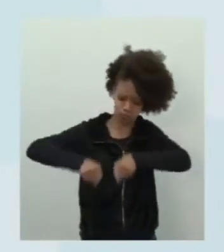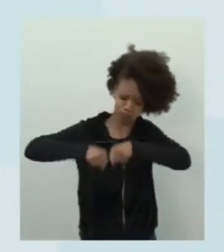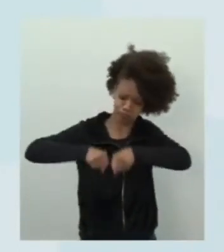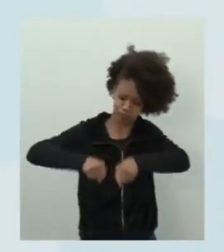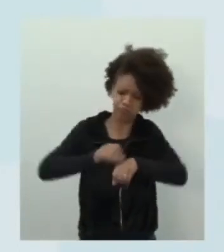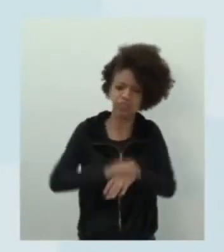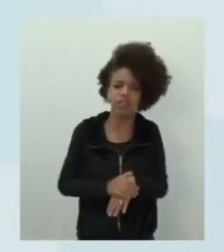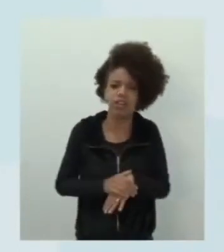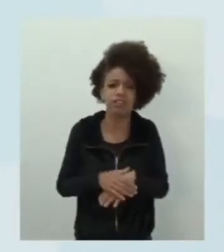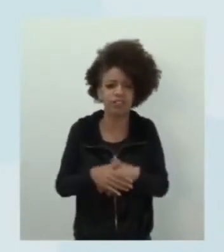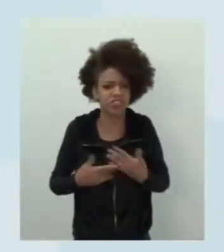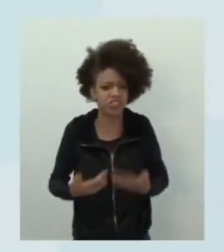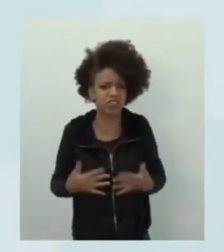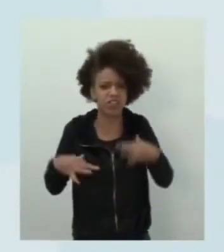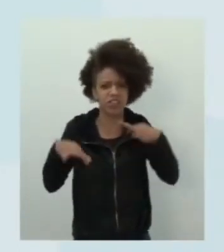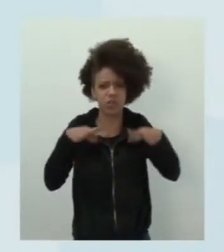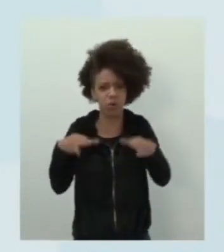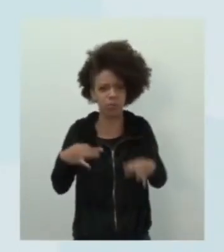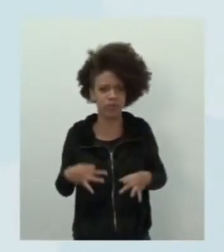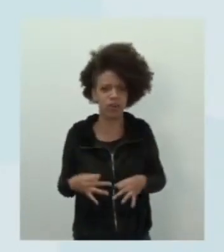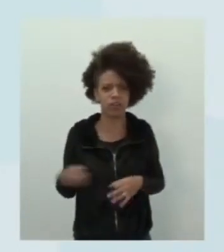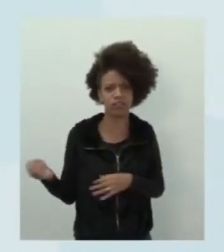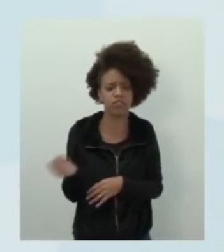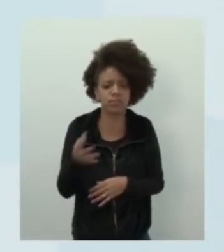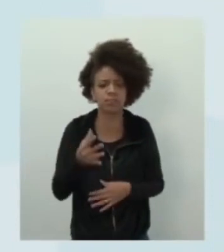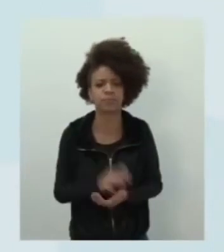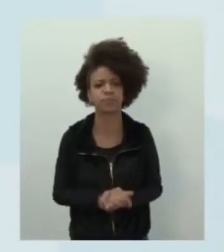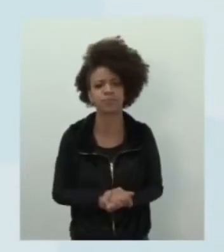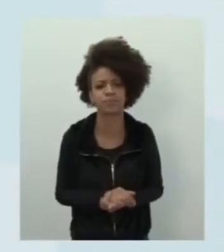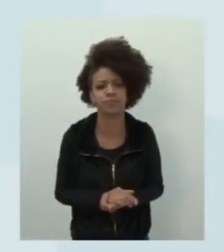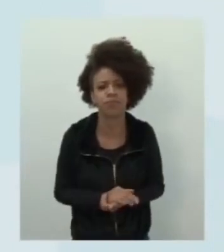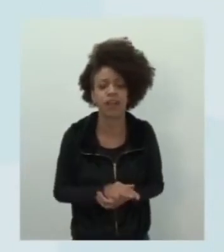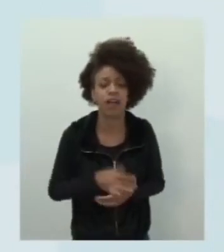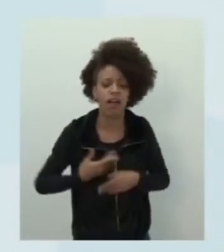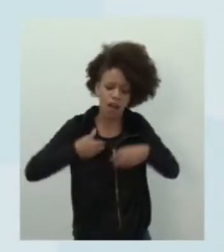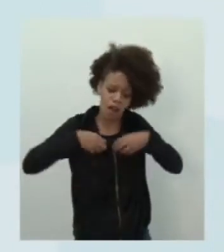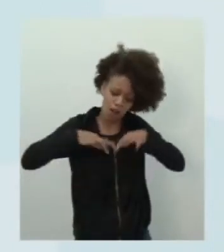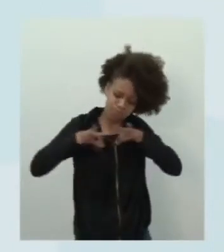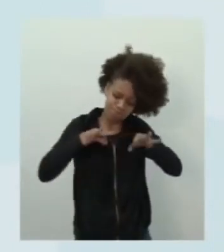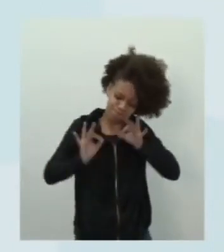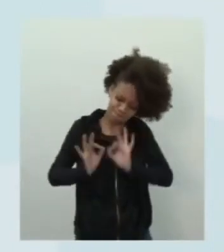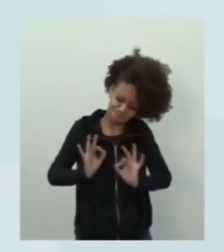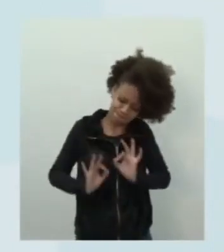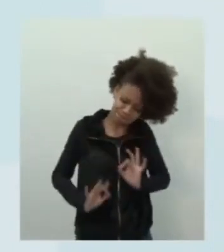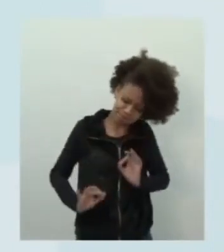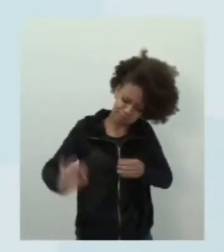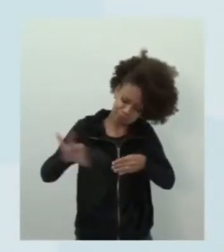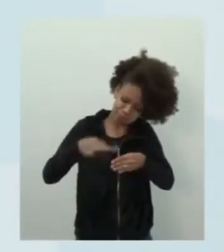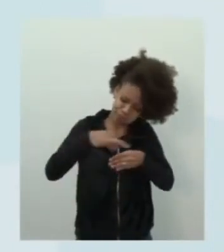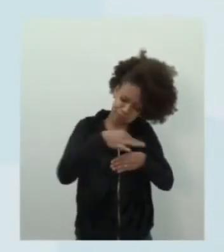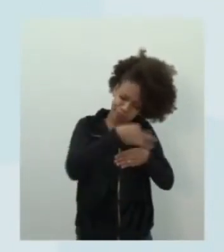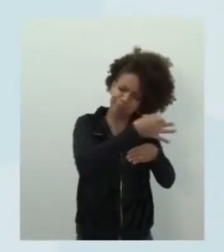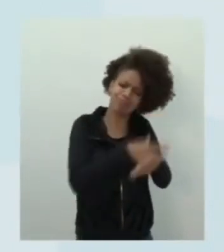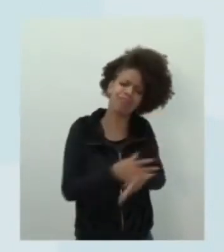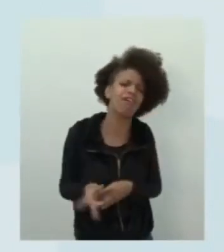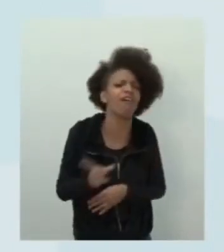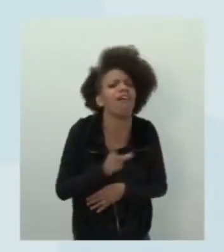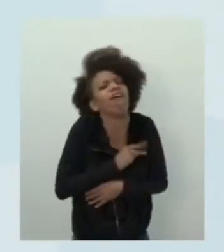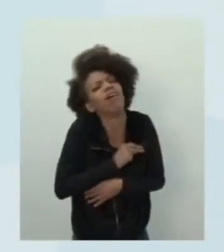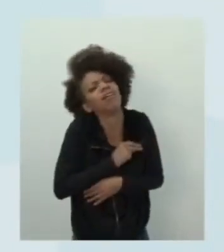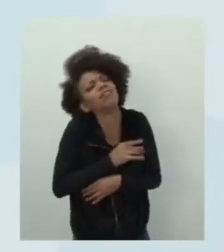mar as mandei deitar. Ai, minha senhor velida. Barcas novas mandei fazer, e no mar as mandei meter. Ai, minha